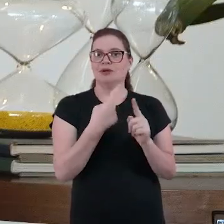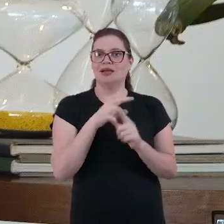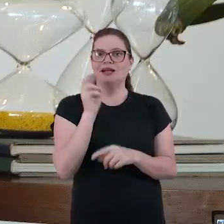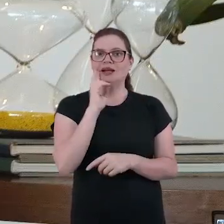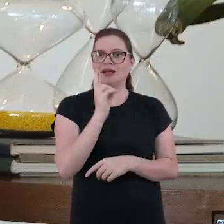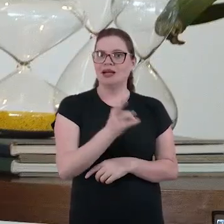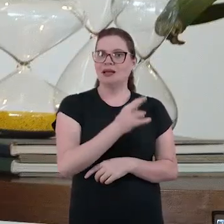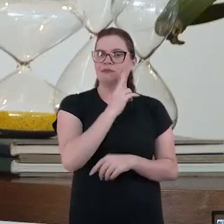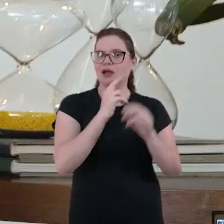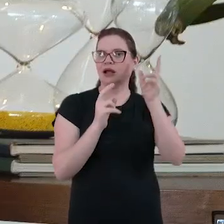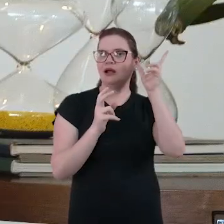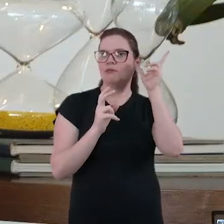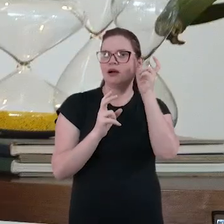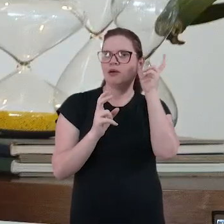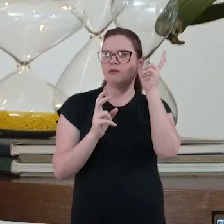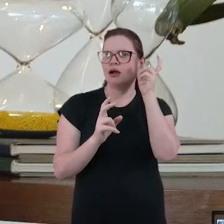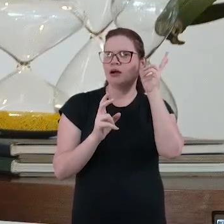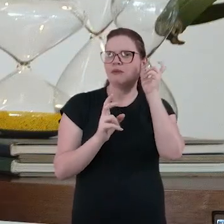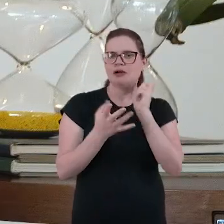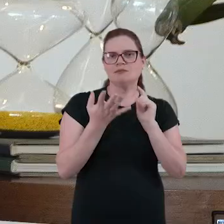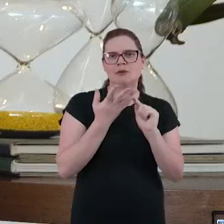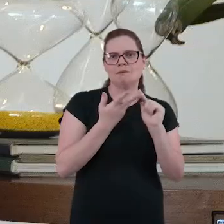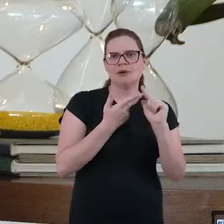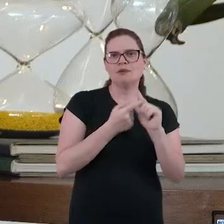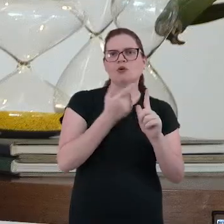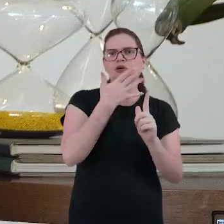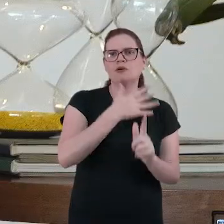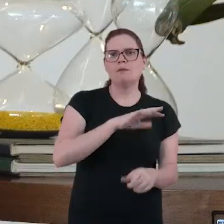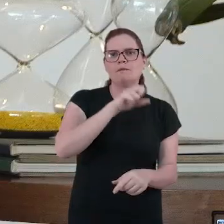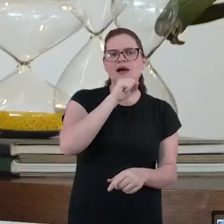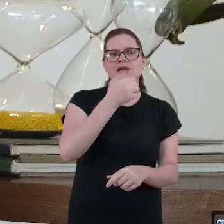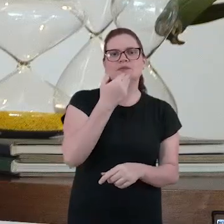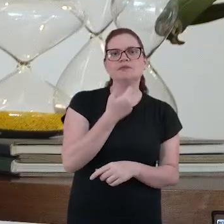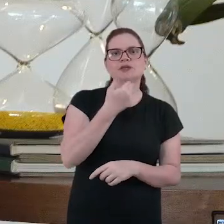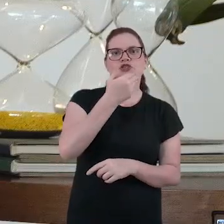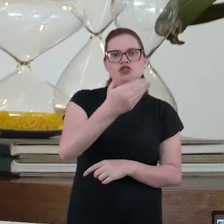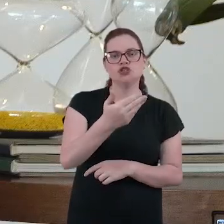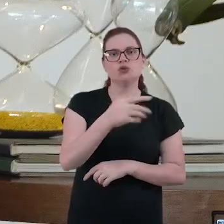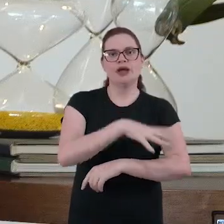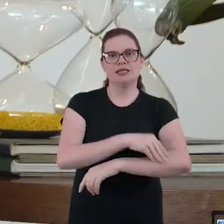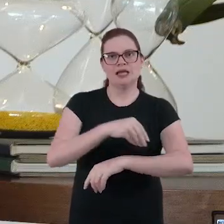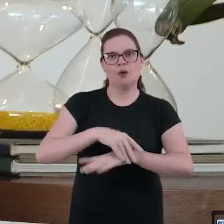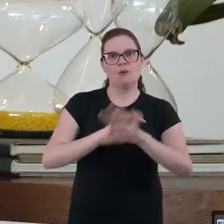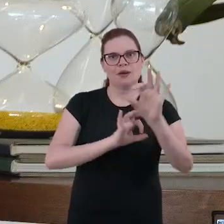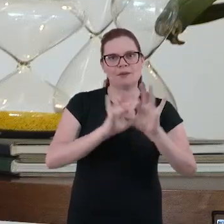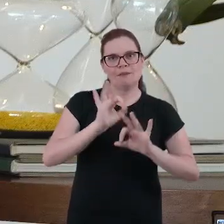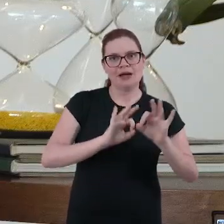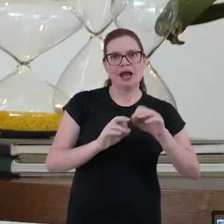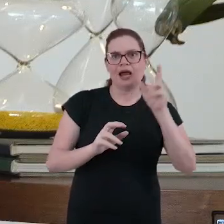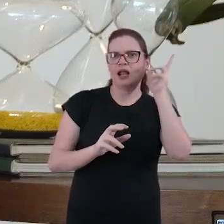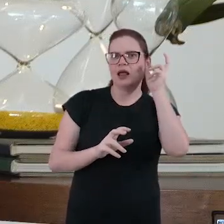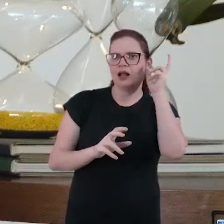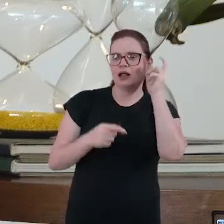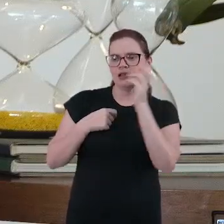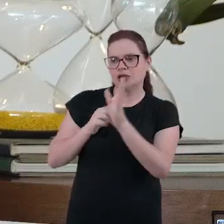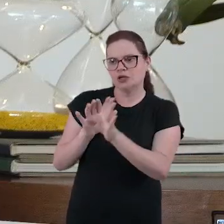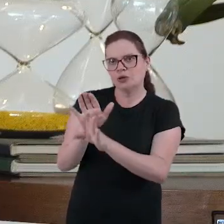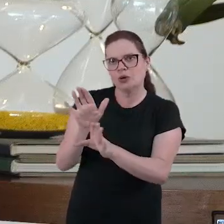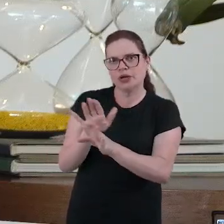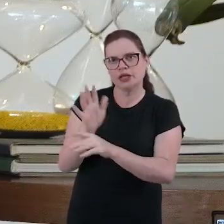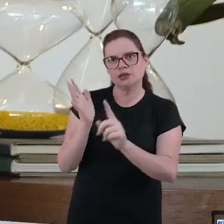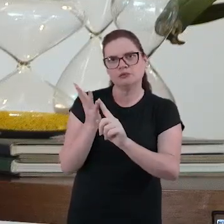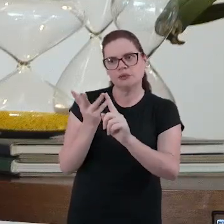último episódio, que é tipo da igreja fiel, que preparou todas as coisas para que Jacó pudesse se apresentar ao pai, ou